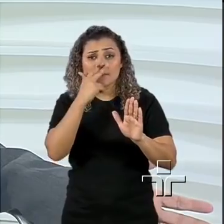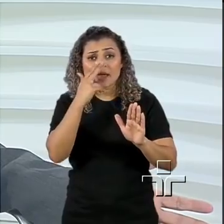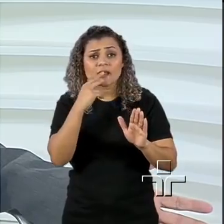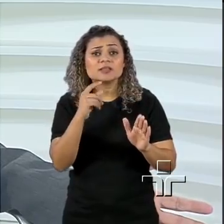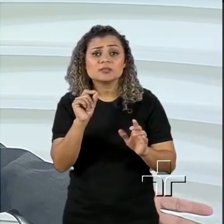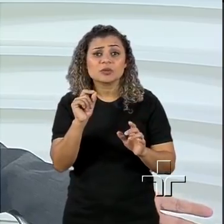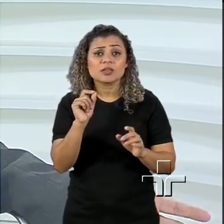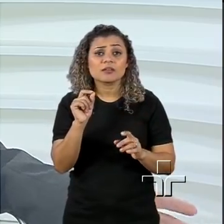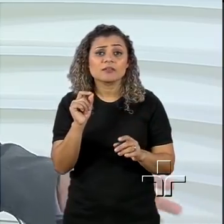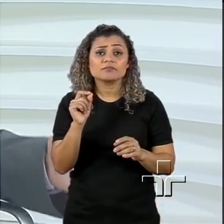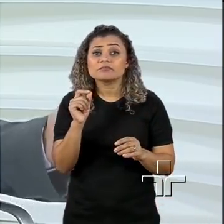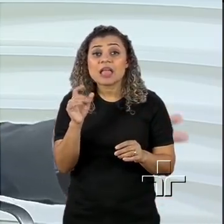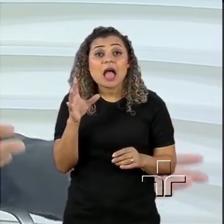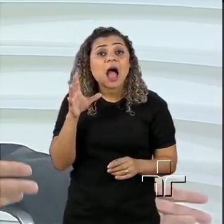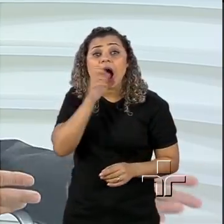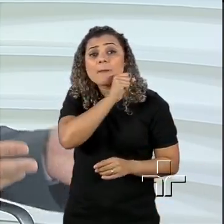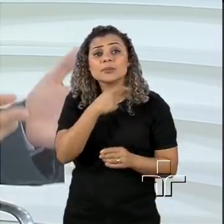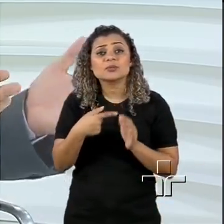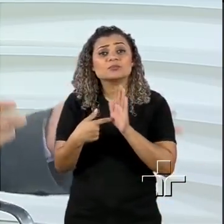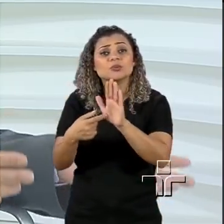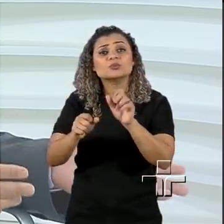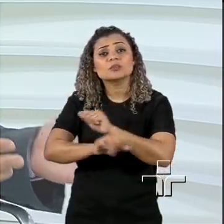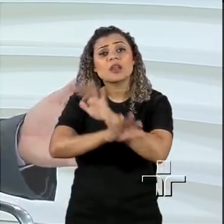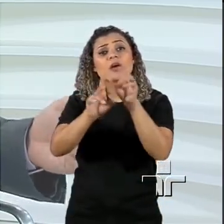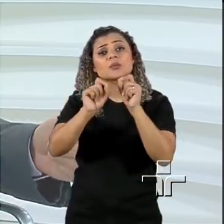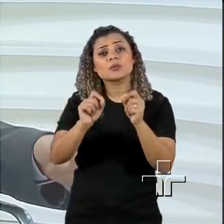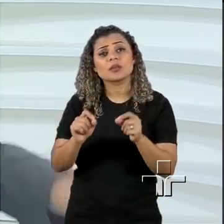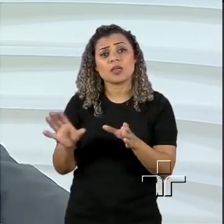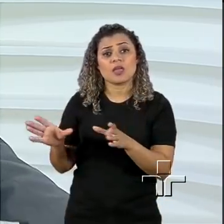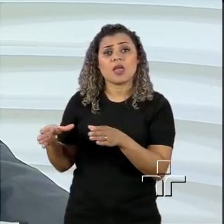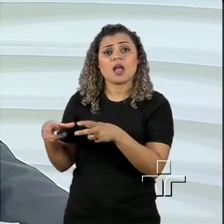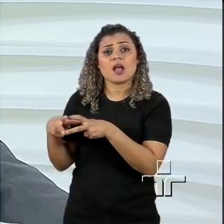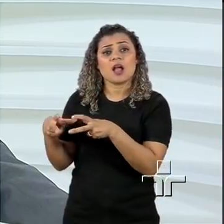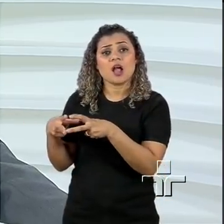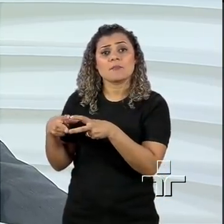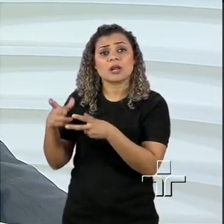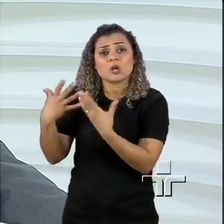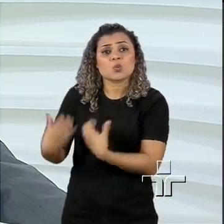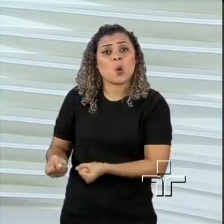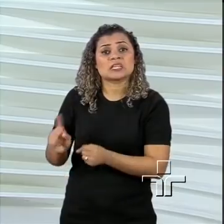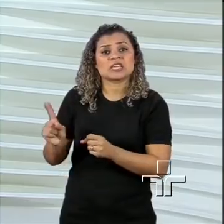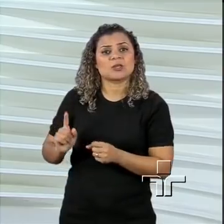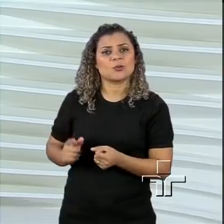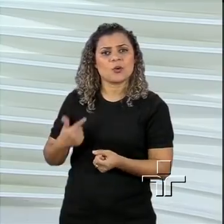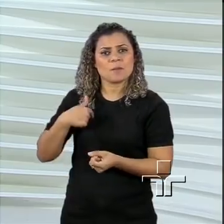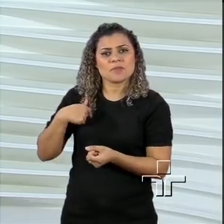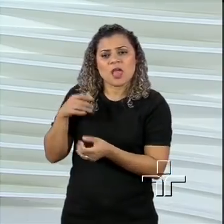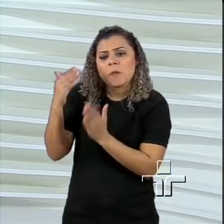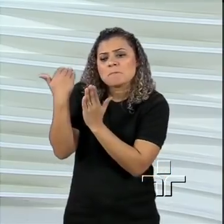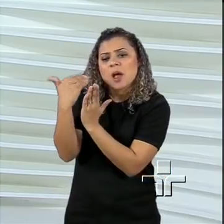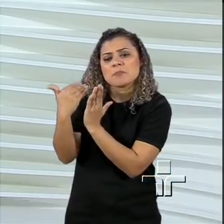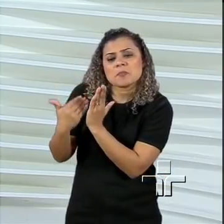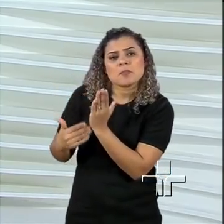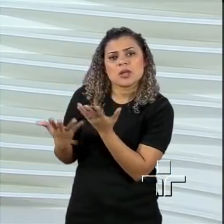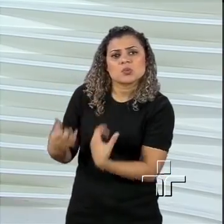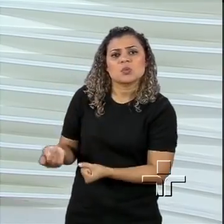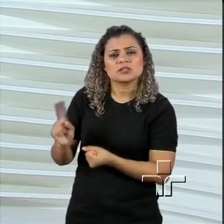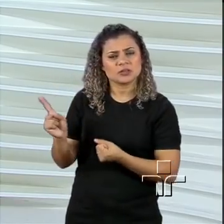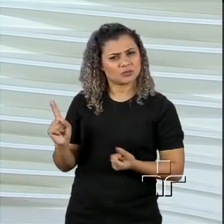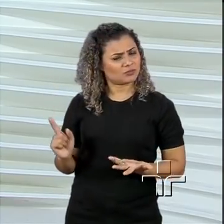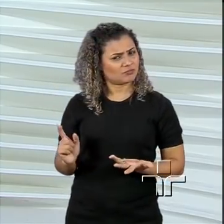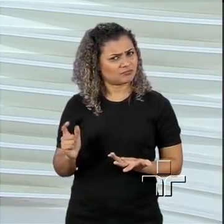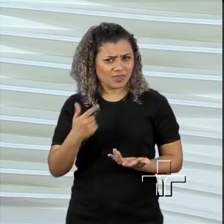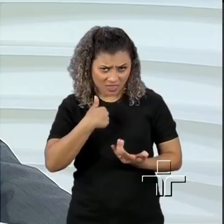da noite, isso acontece de a Câmara rejeitar as minhas contas, estranhamente. Eu não me preocupo, sabe por quê,